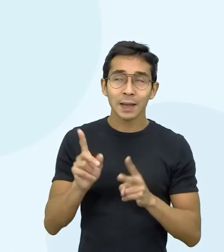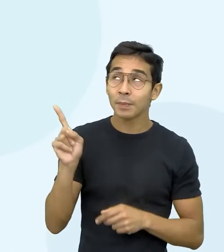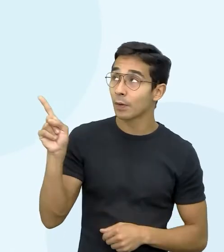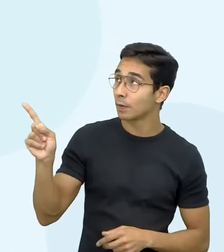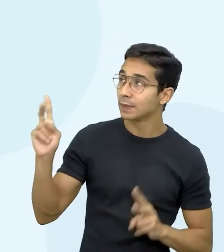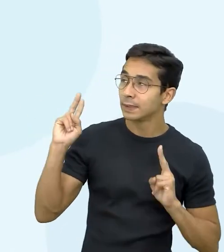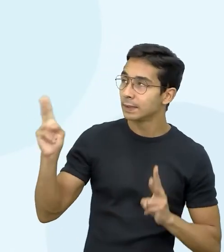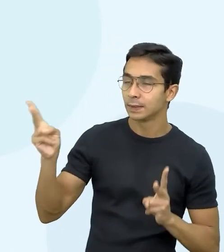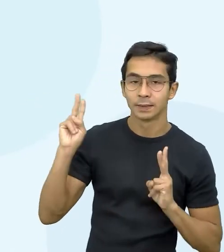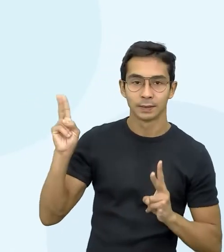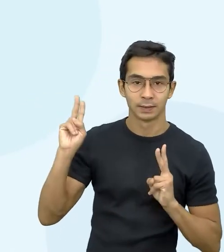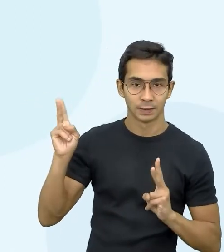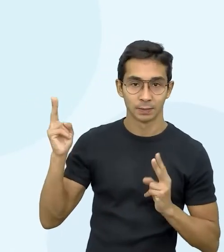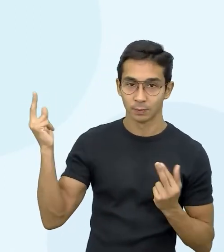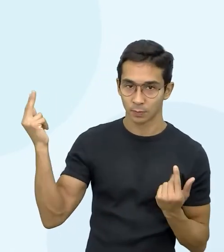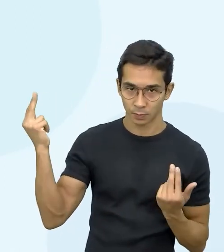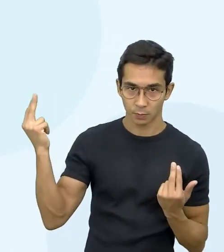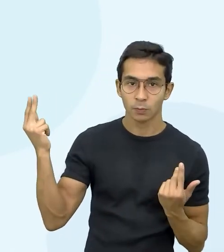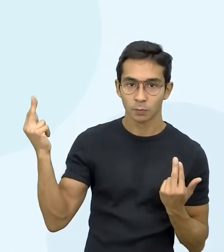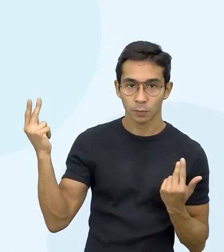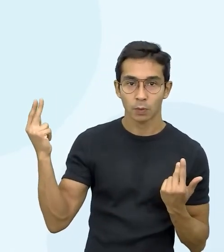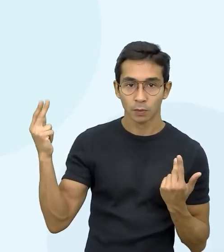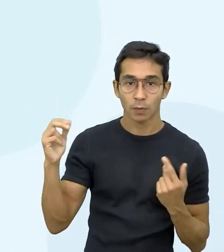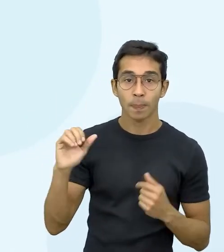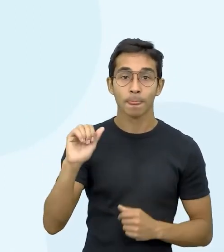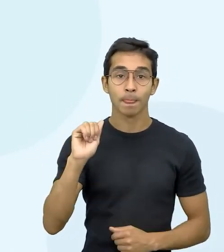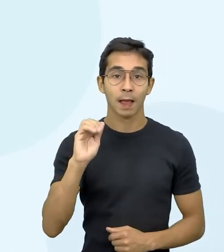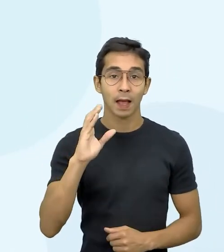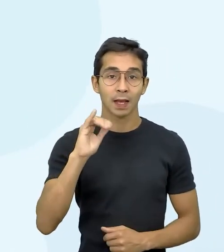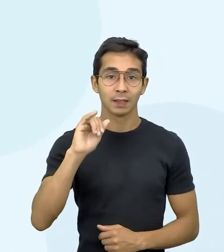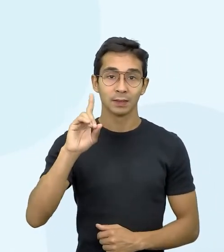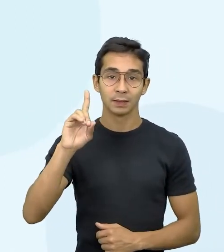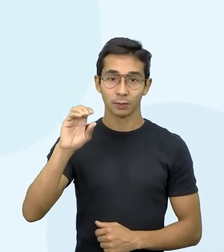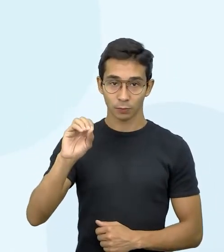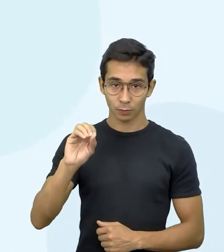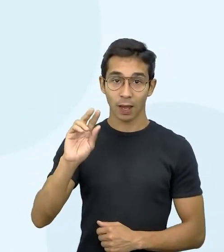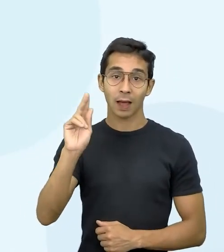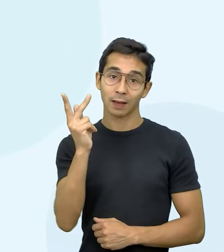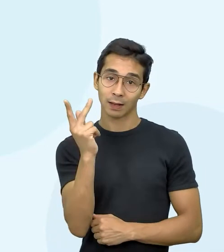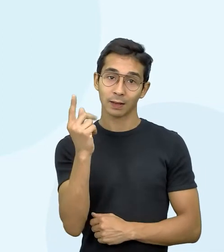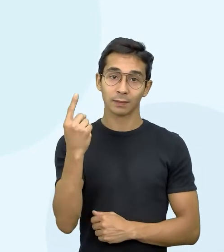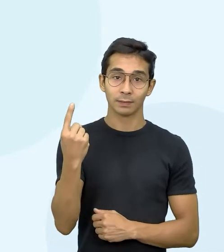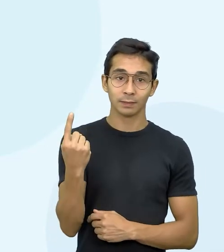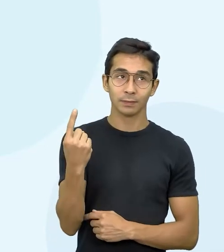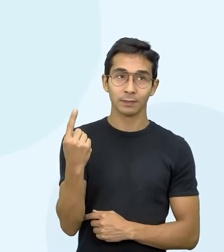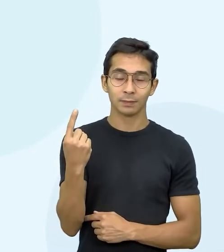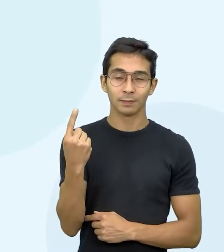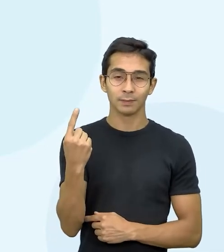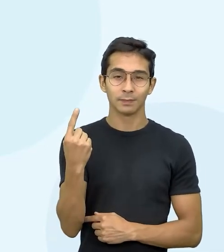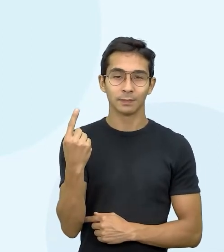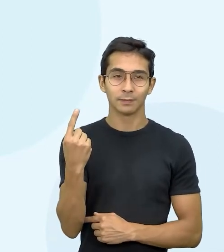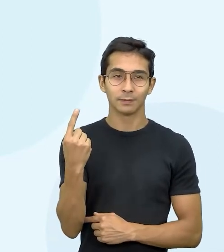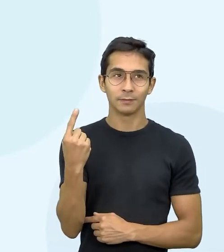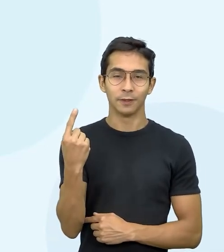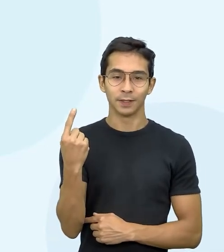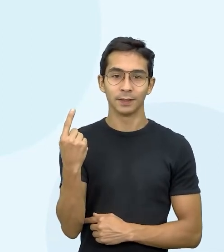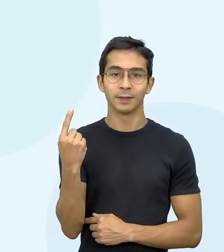certo? Então o meu produto aqui, ó, é o ácido iodídrico, o HI. Então, Kp